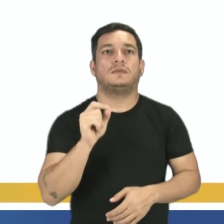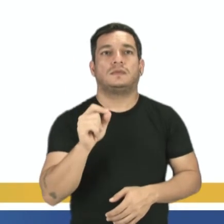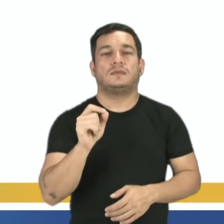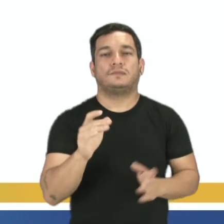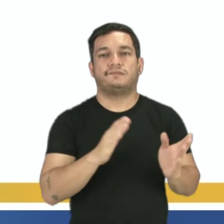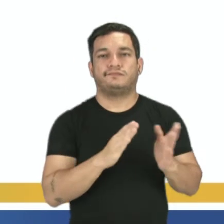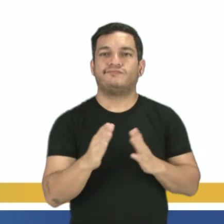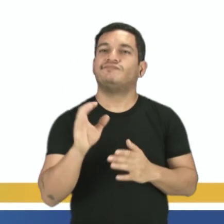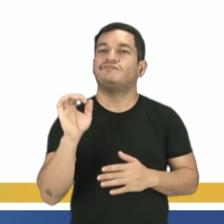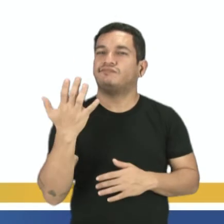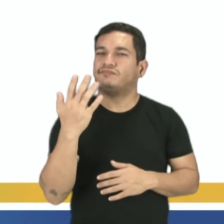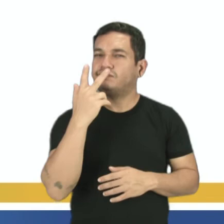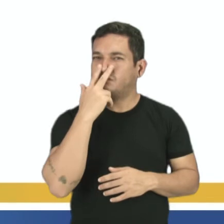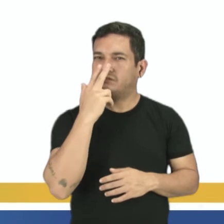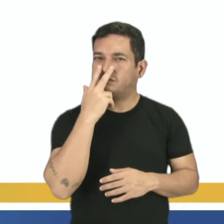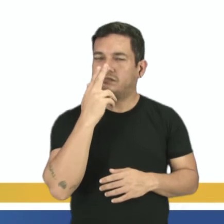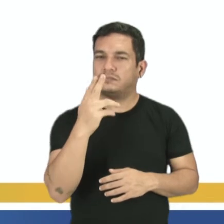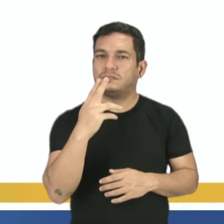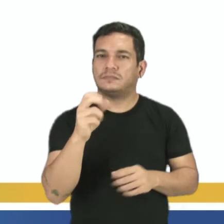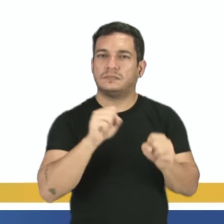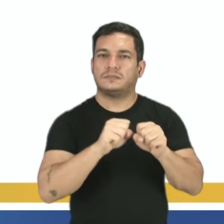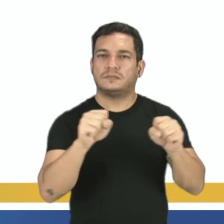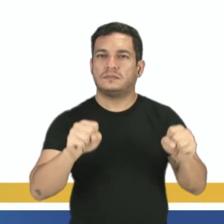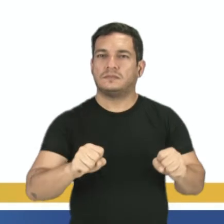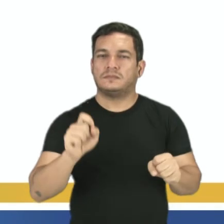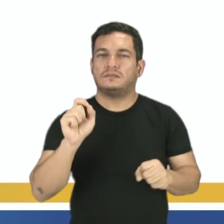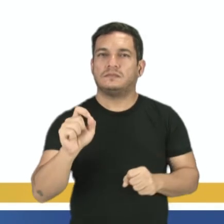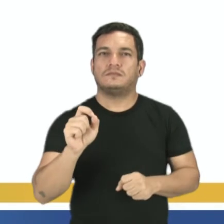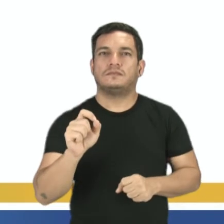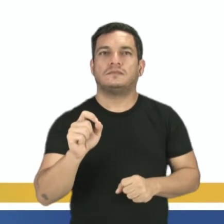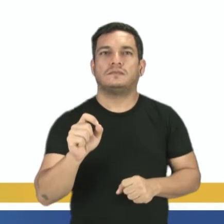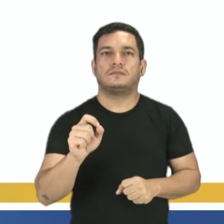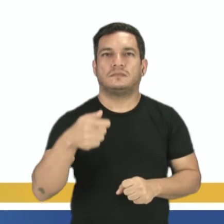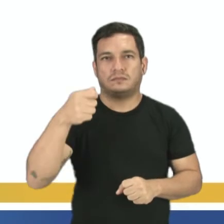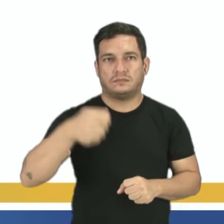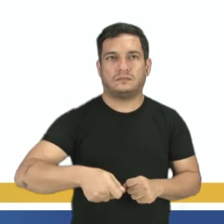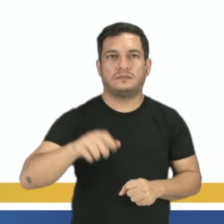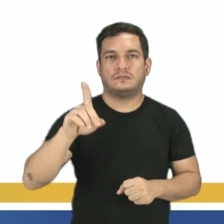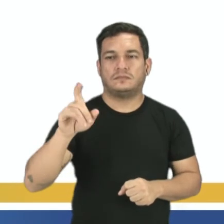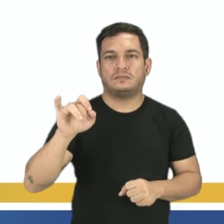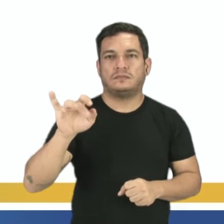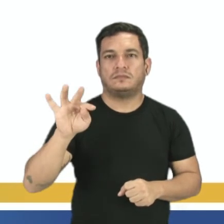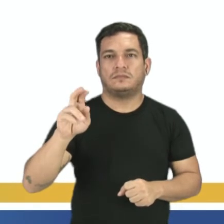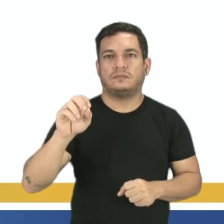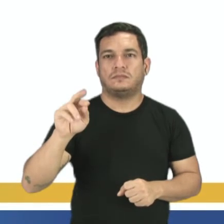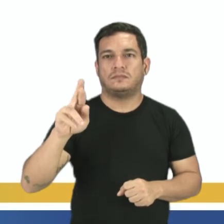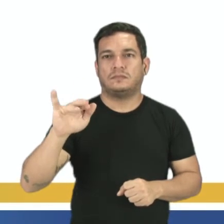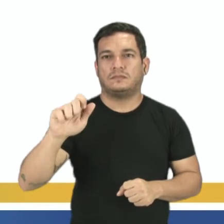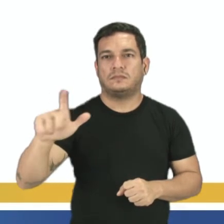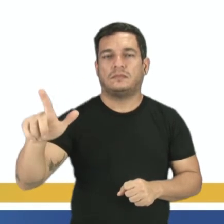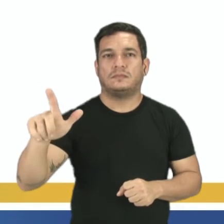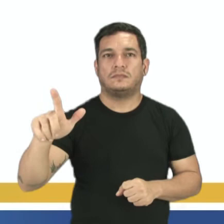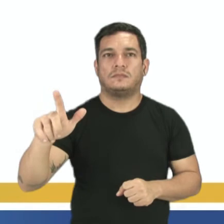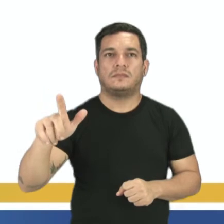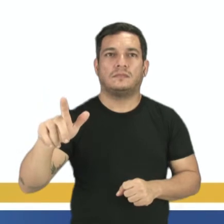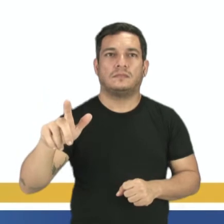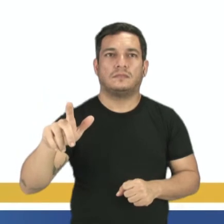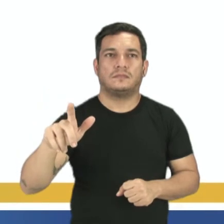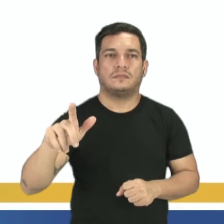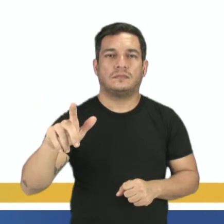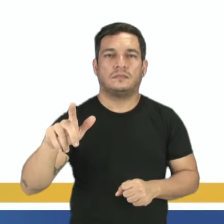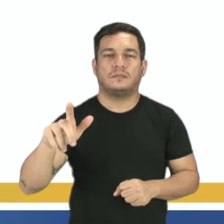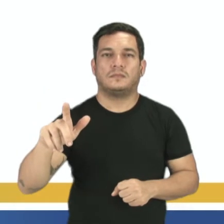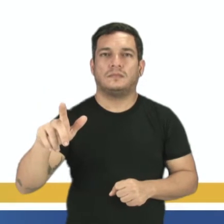tivemos um episódio muito parecido com o sistema ditatorial, com o modelo, por exemplo,